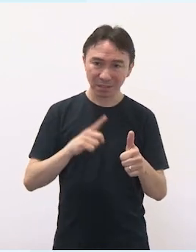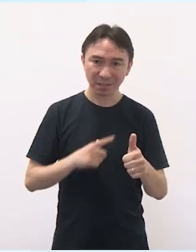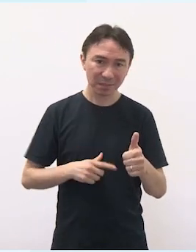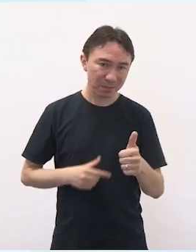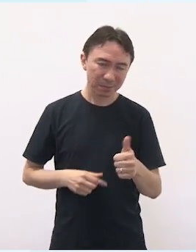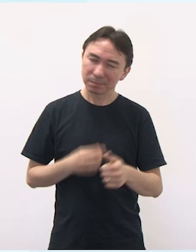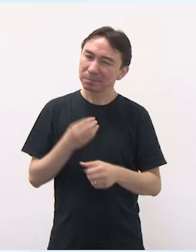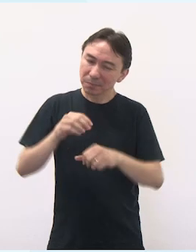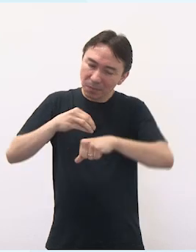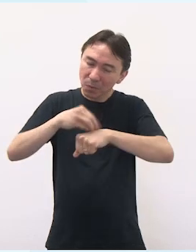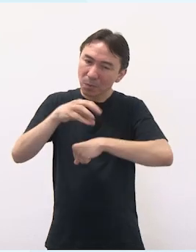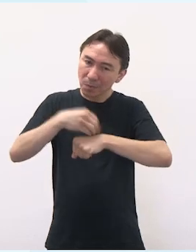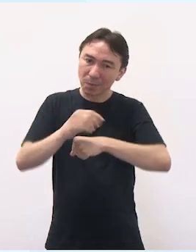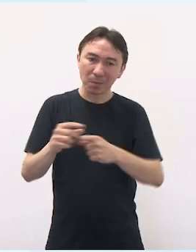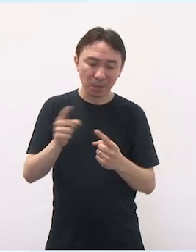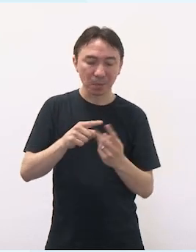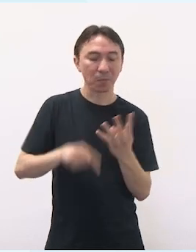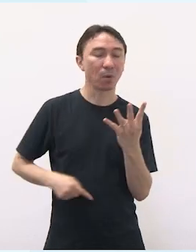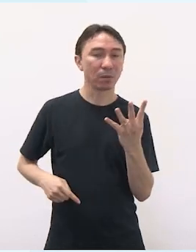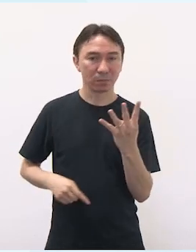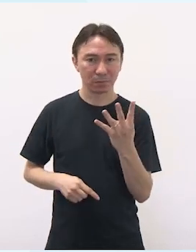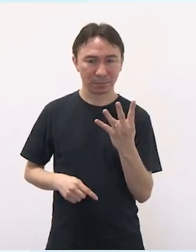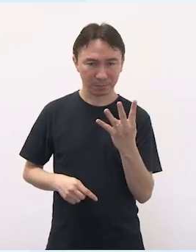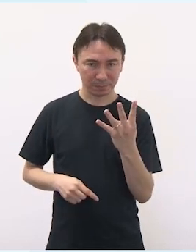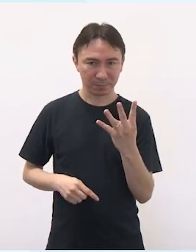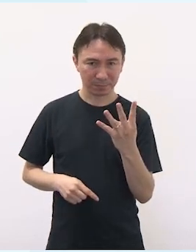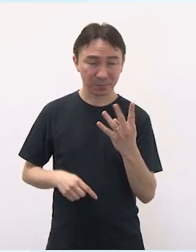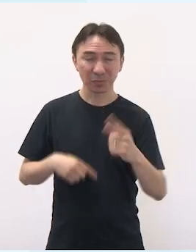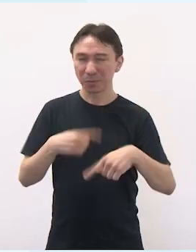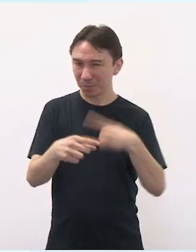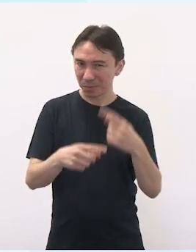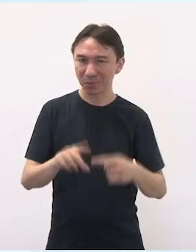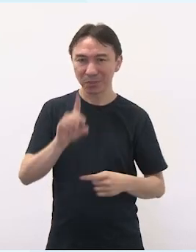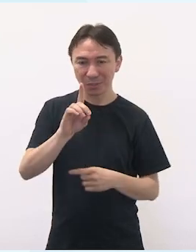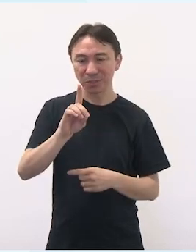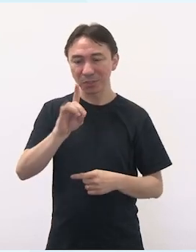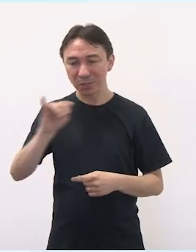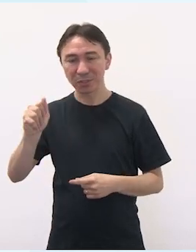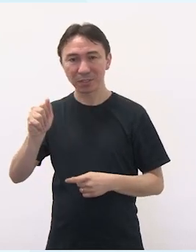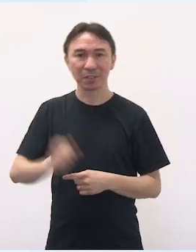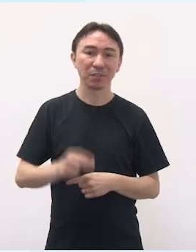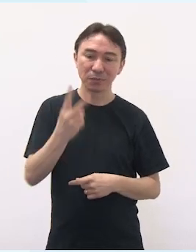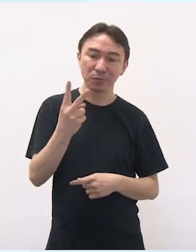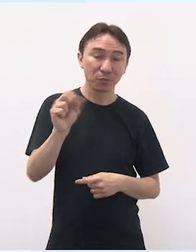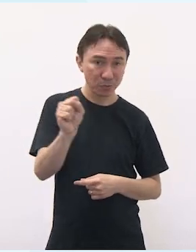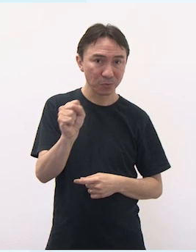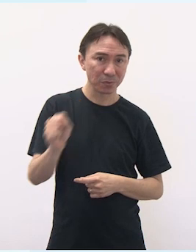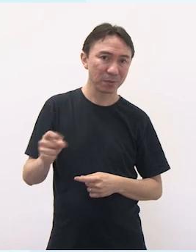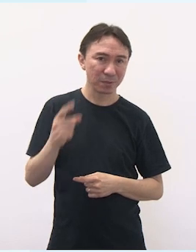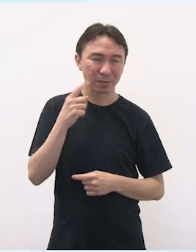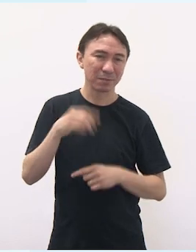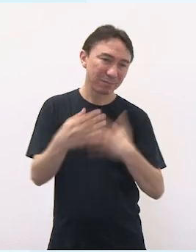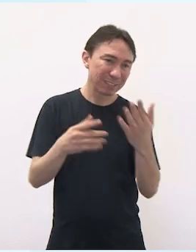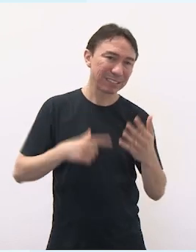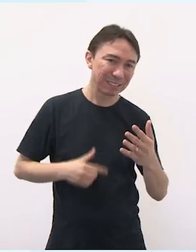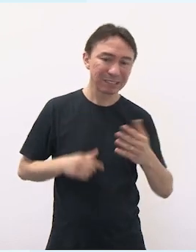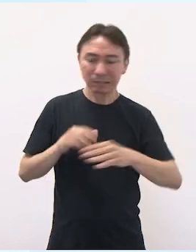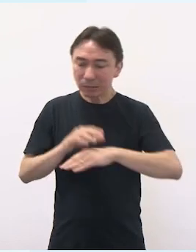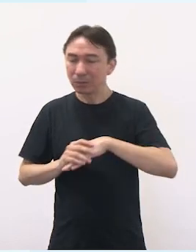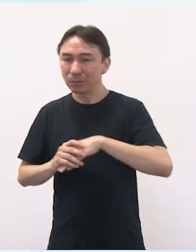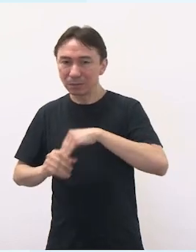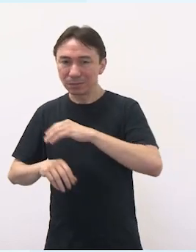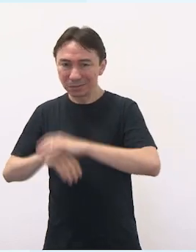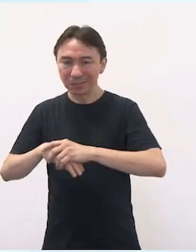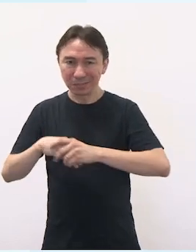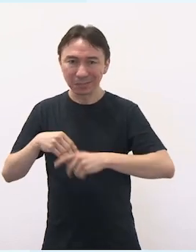ideia é que no dia 28, depois a Ilana vai explicar melhor, todas estas ações e todas as experiências com essas ações